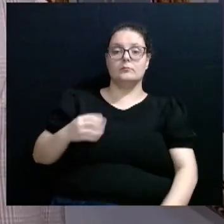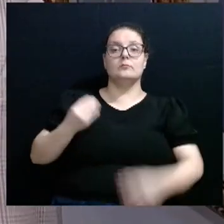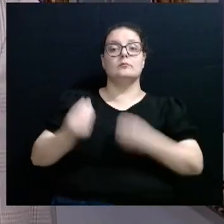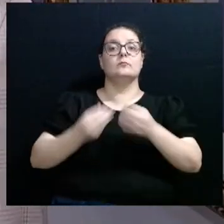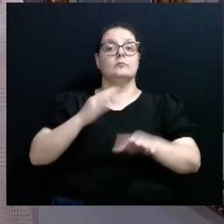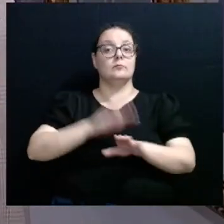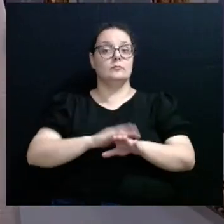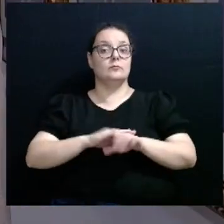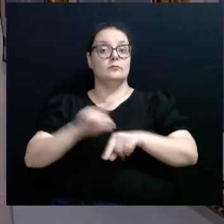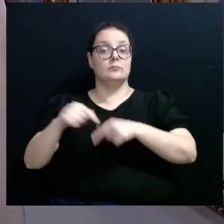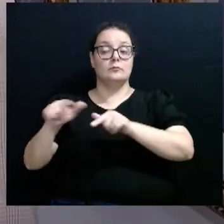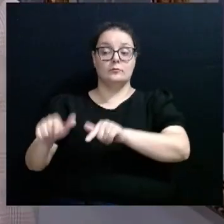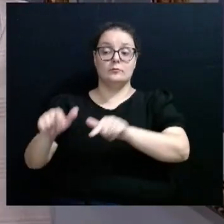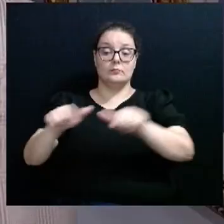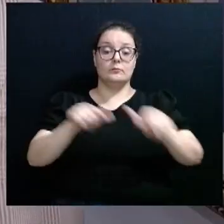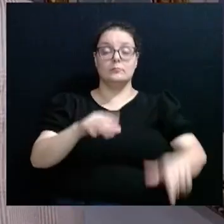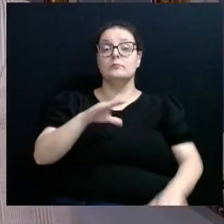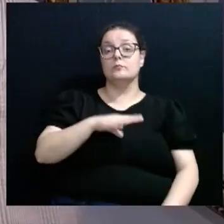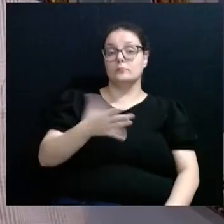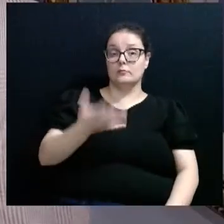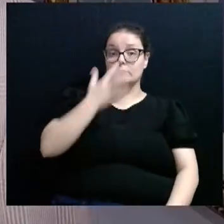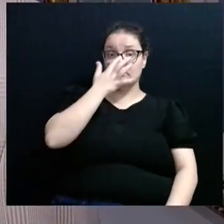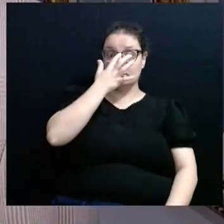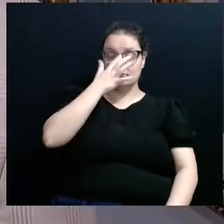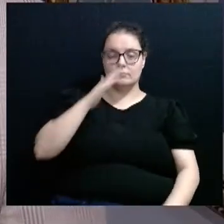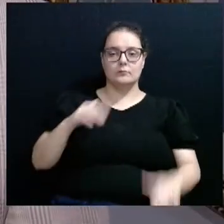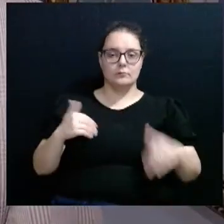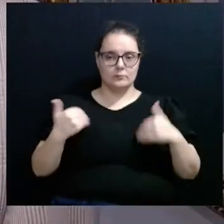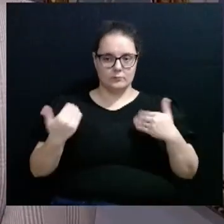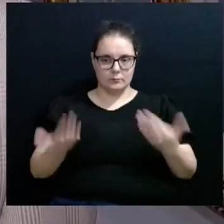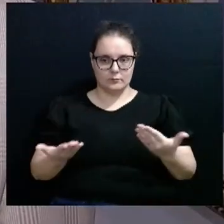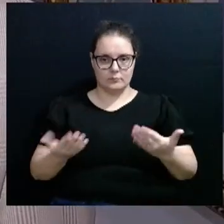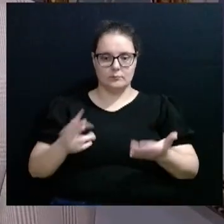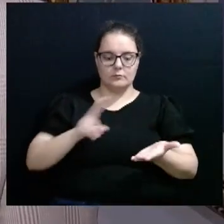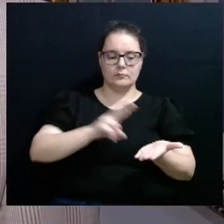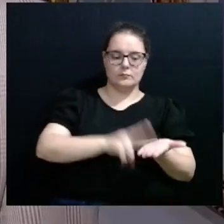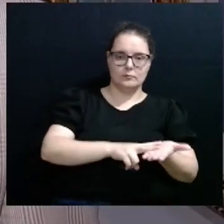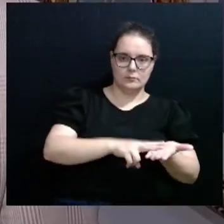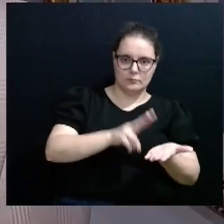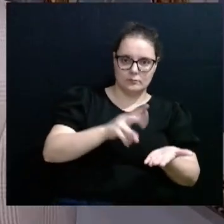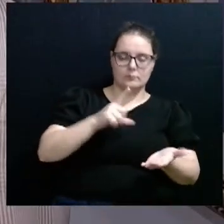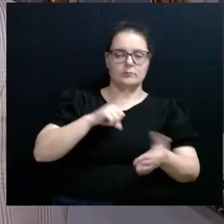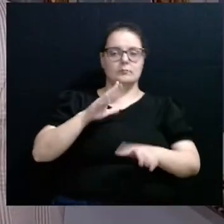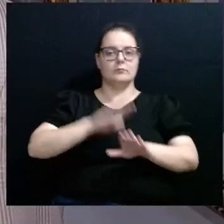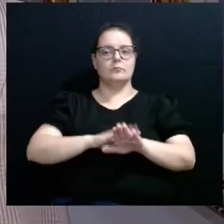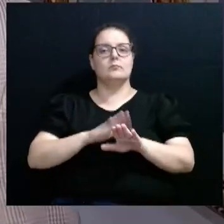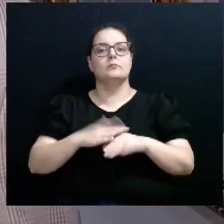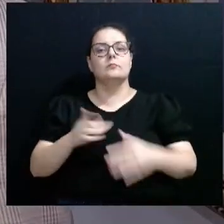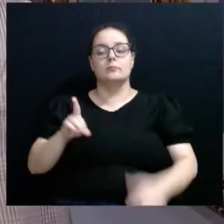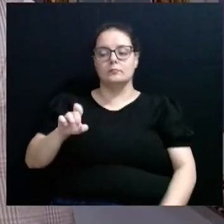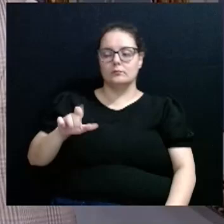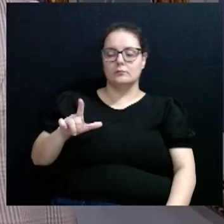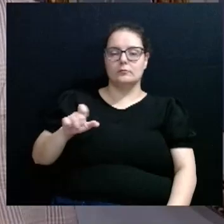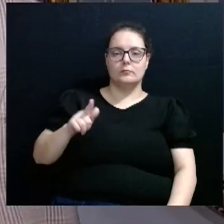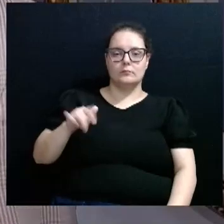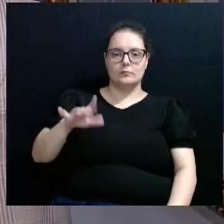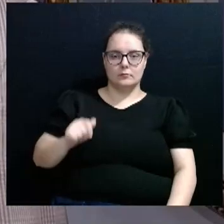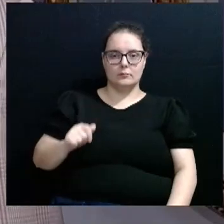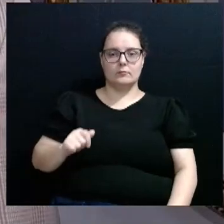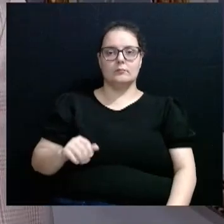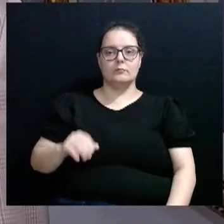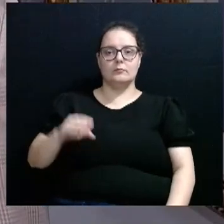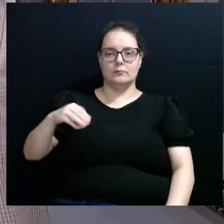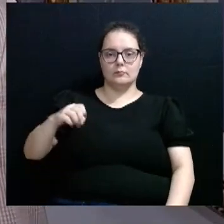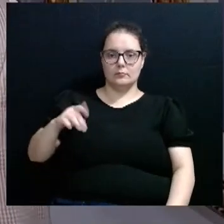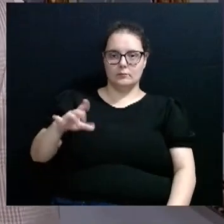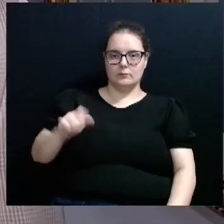cidades e qual que é as vantagens de ter essa atividade delegada. O comandante Takahashi preparou uma